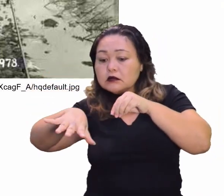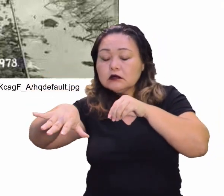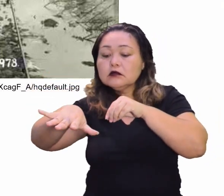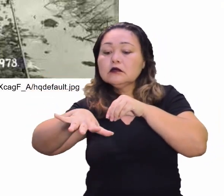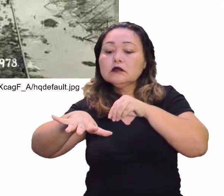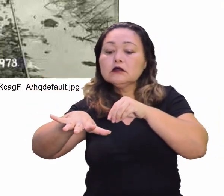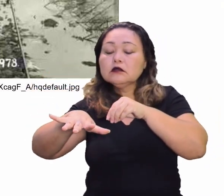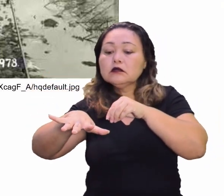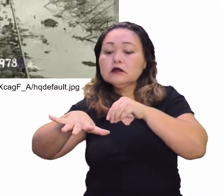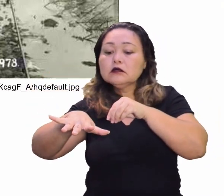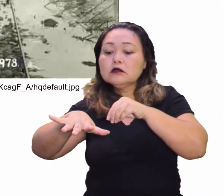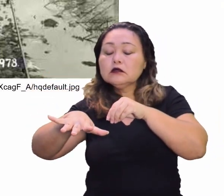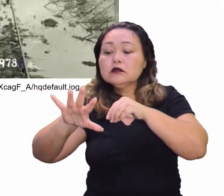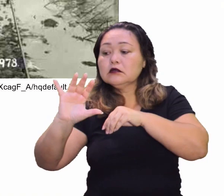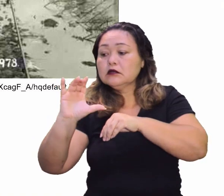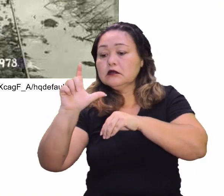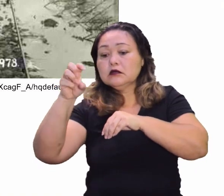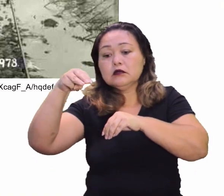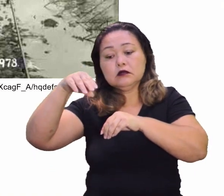geomorfologicamente e